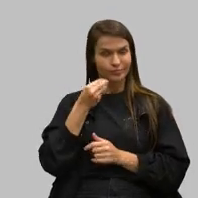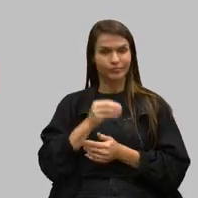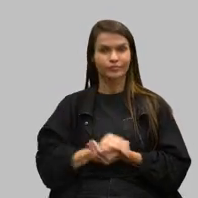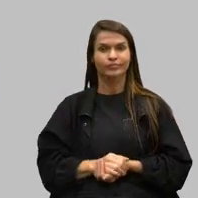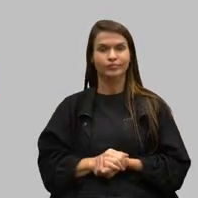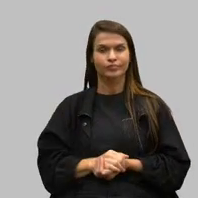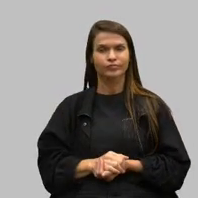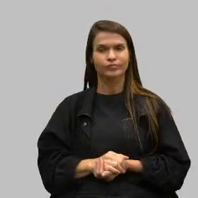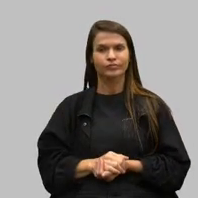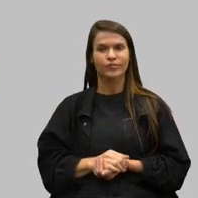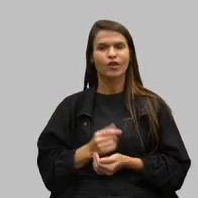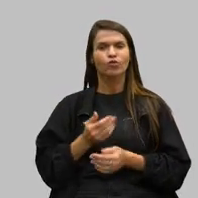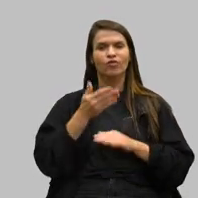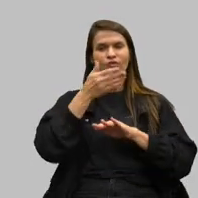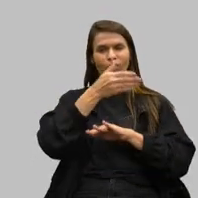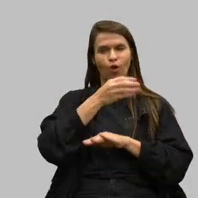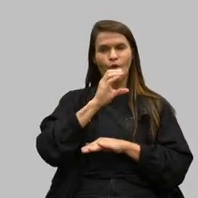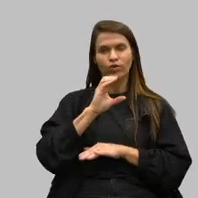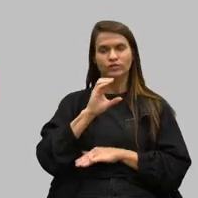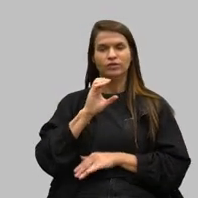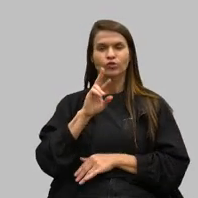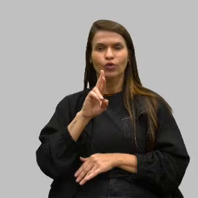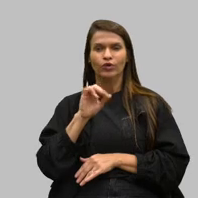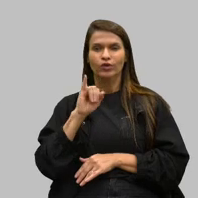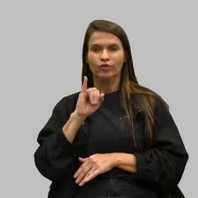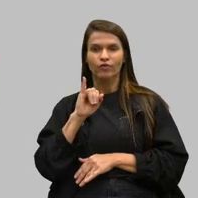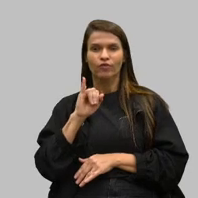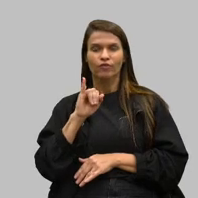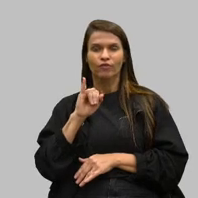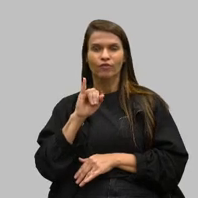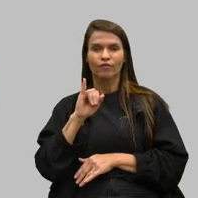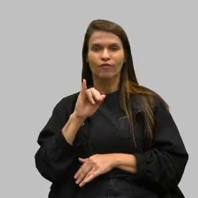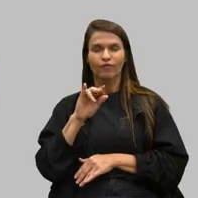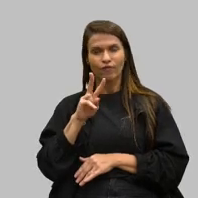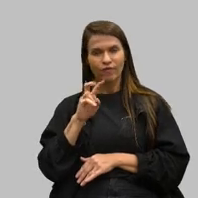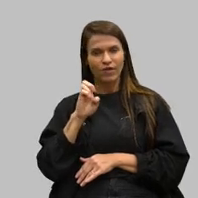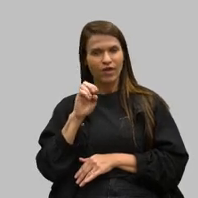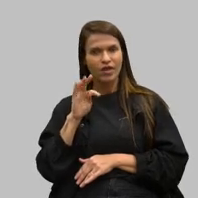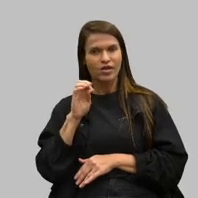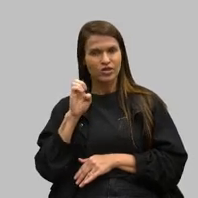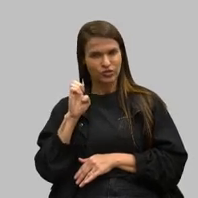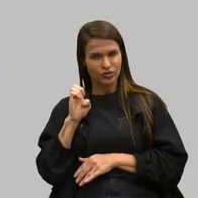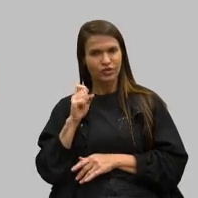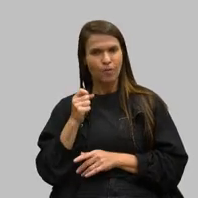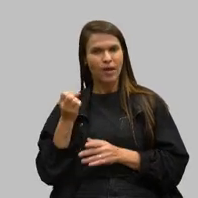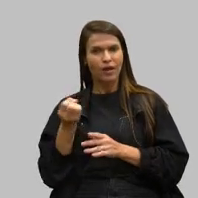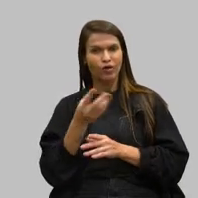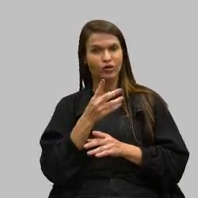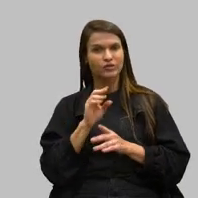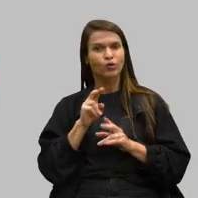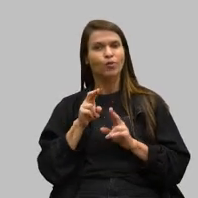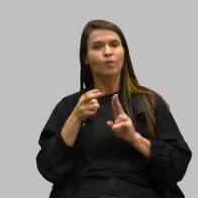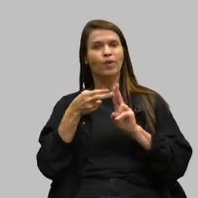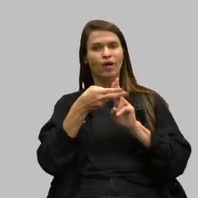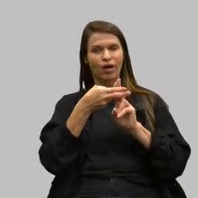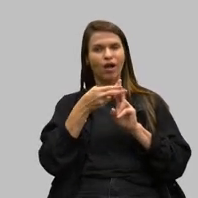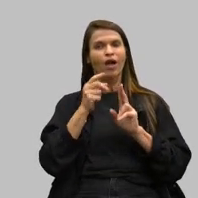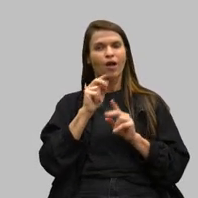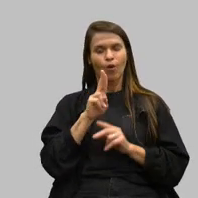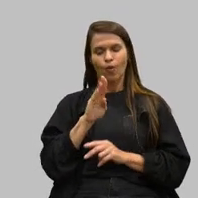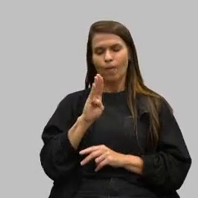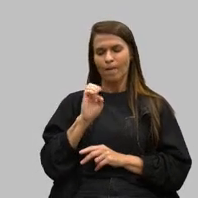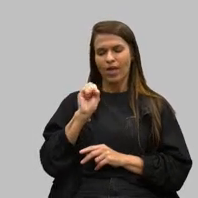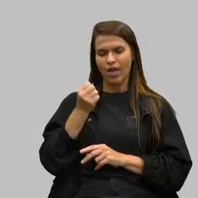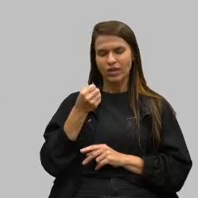Eu estive em Conceição do Rio Verde, outro dia, para a inauguração de uma UBS. E era exatamente aquilo que você mostrou. Era uma UBS que eu